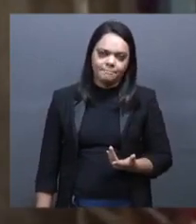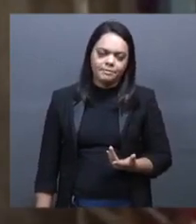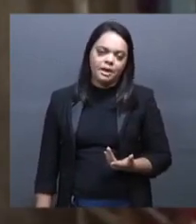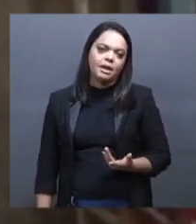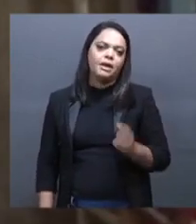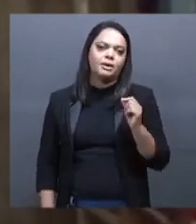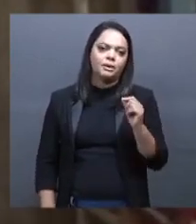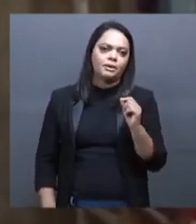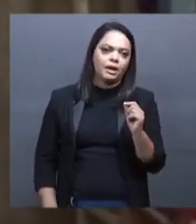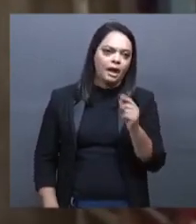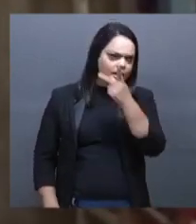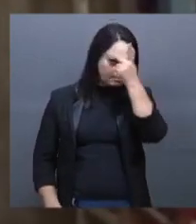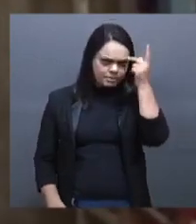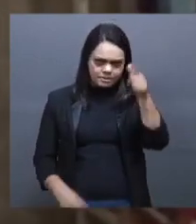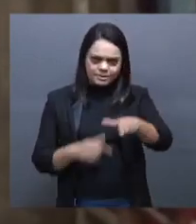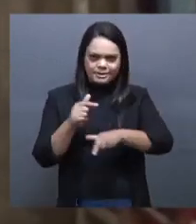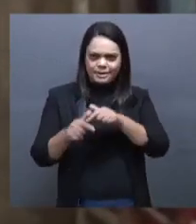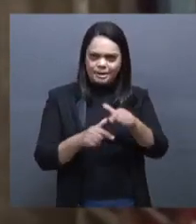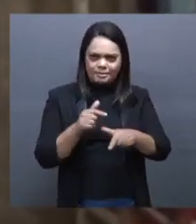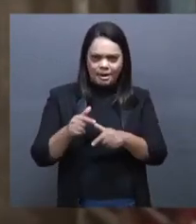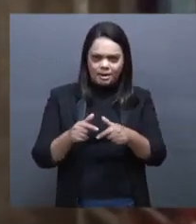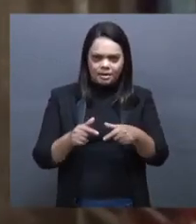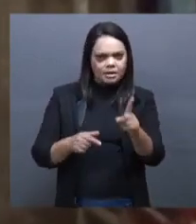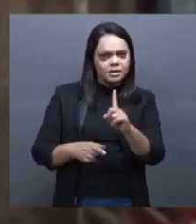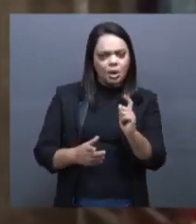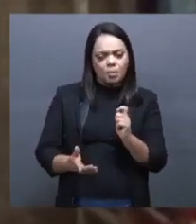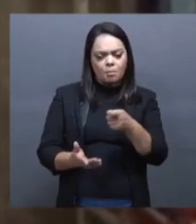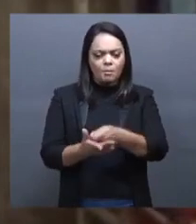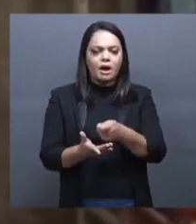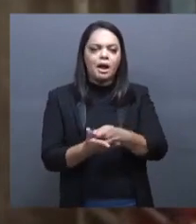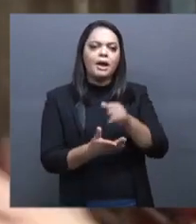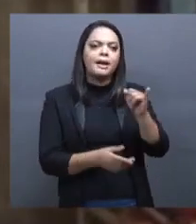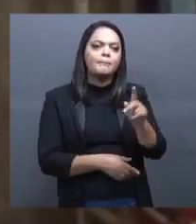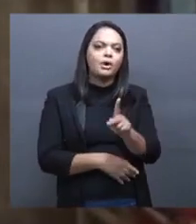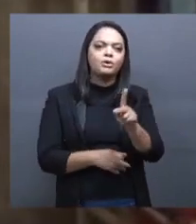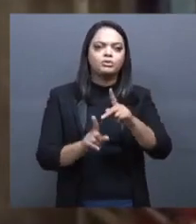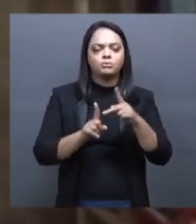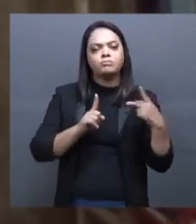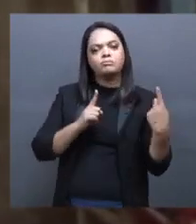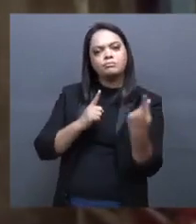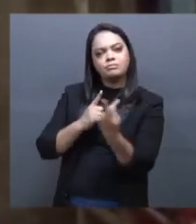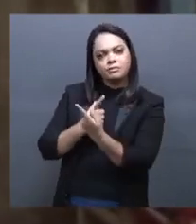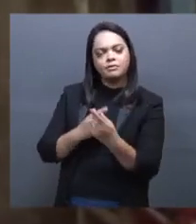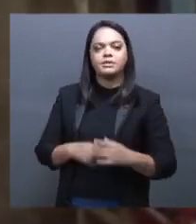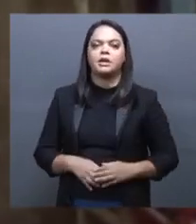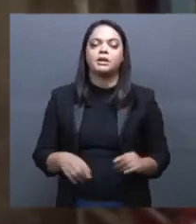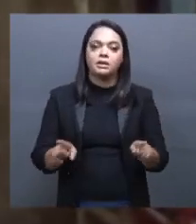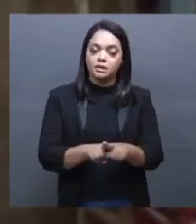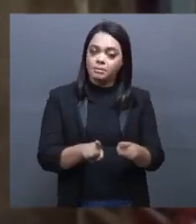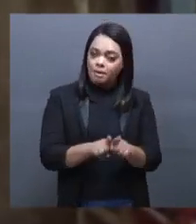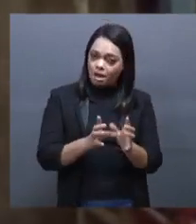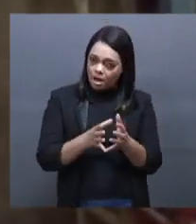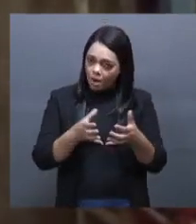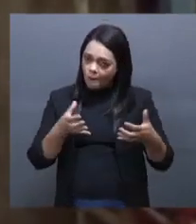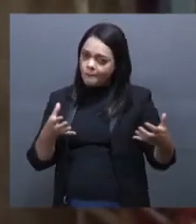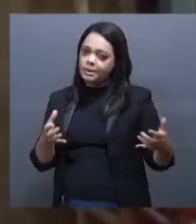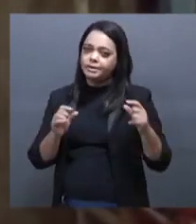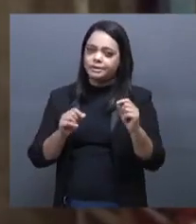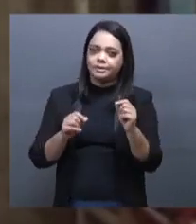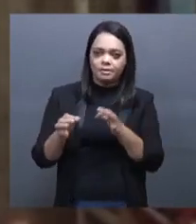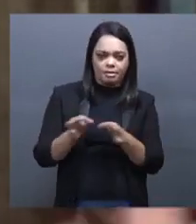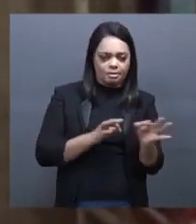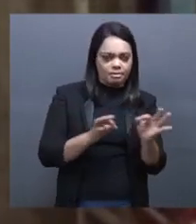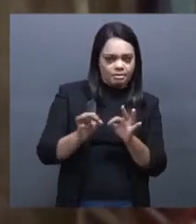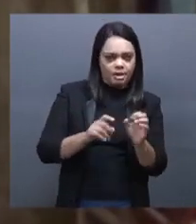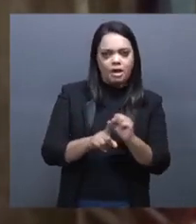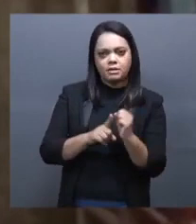contribuição previdenciária os trabalhadores, tá? Ampliar e aprofundar os programas de assistência social que já existem,